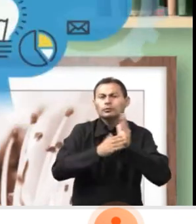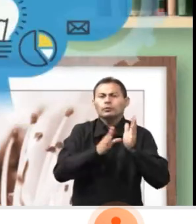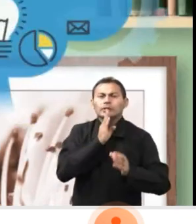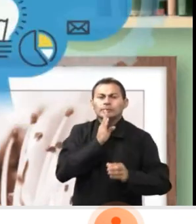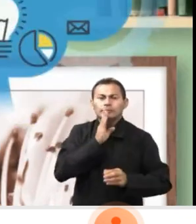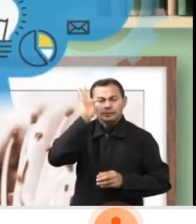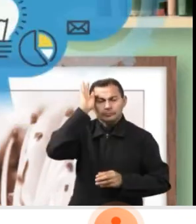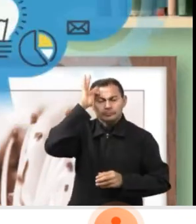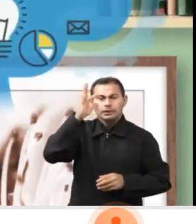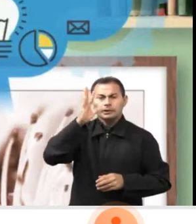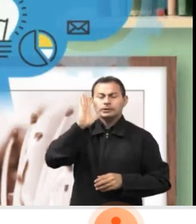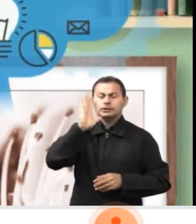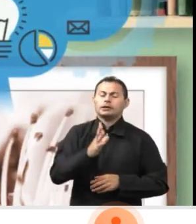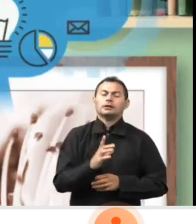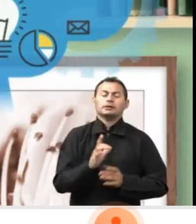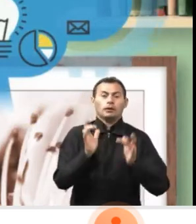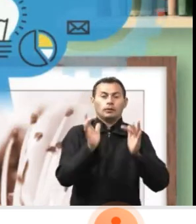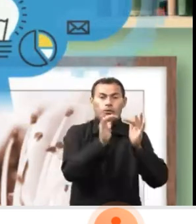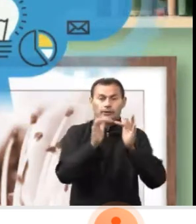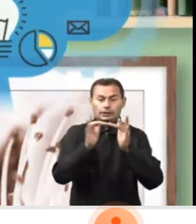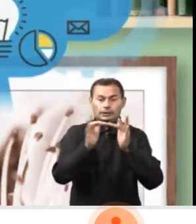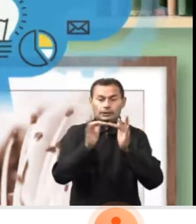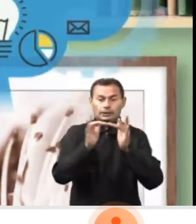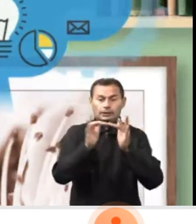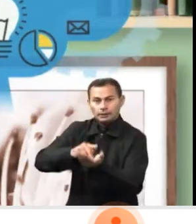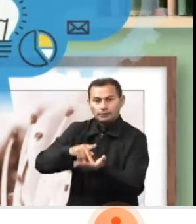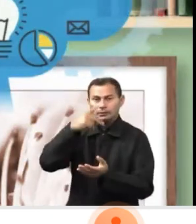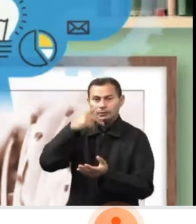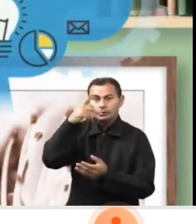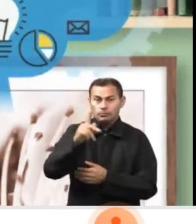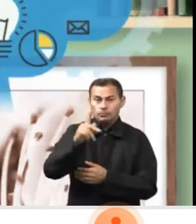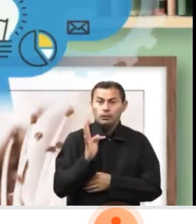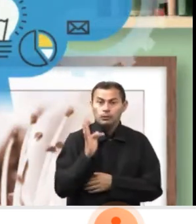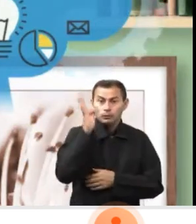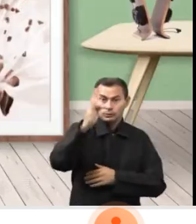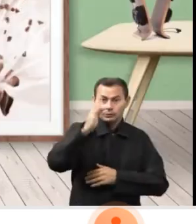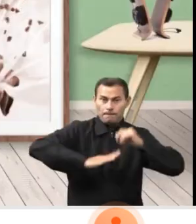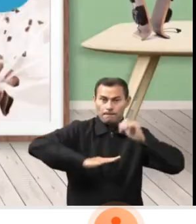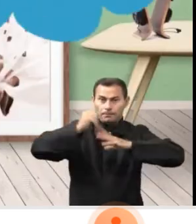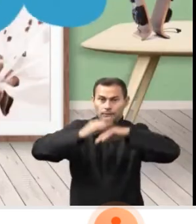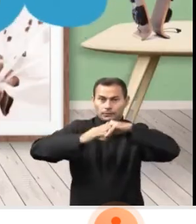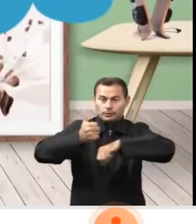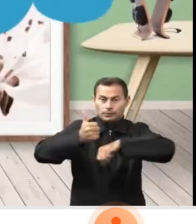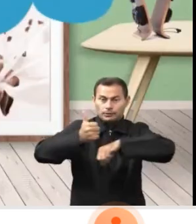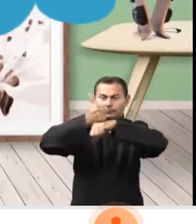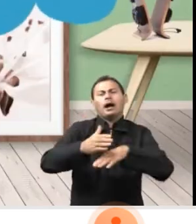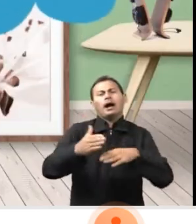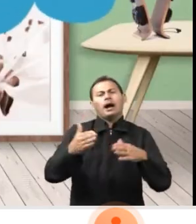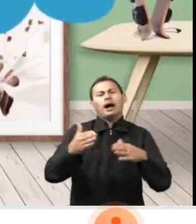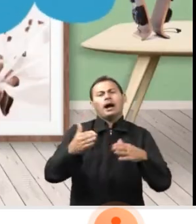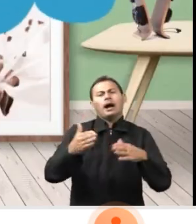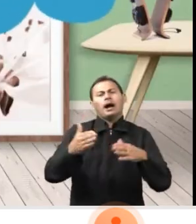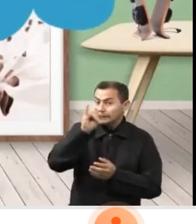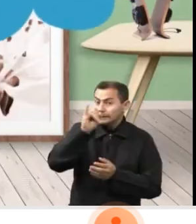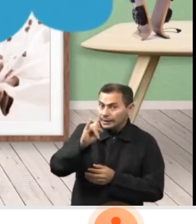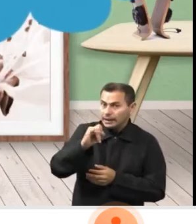você já está em contato com a realidade do seu futuro profissional. E caso surja